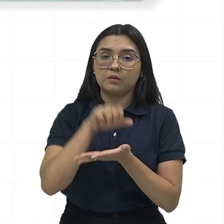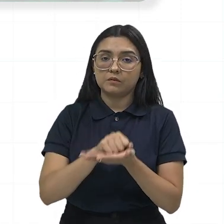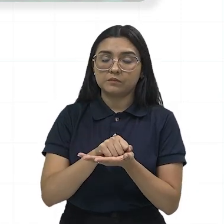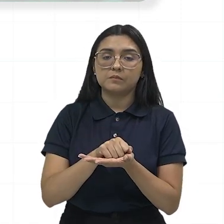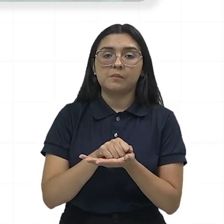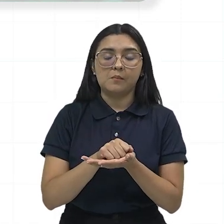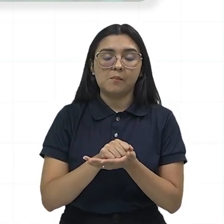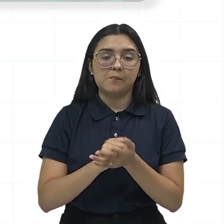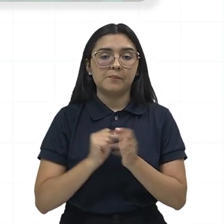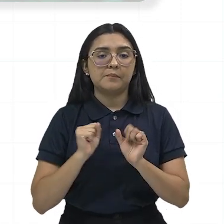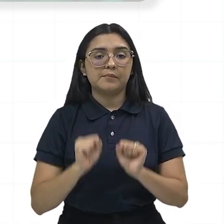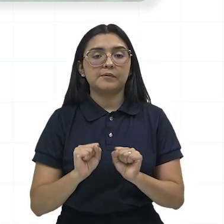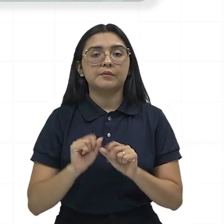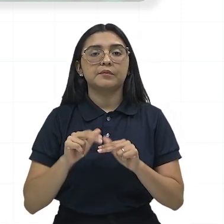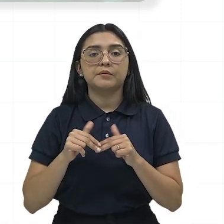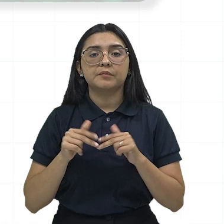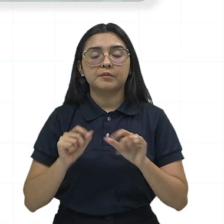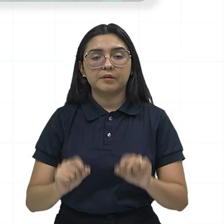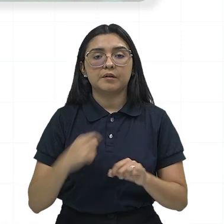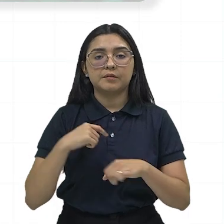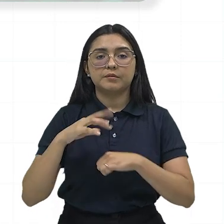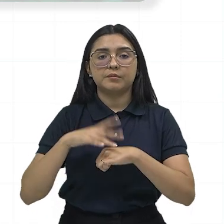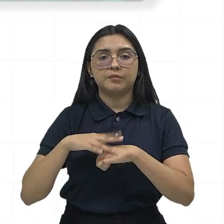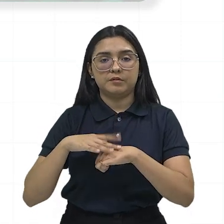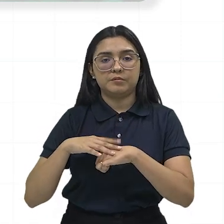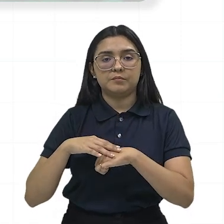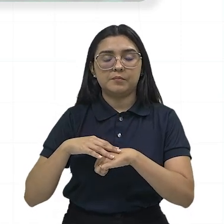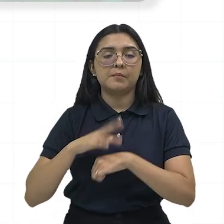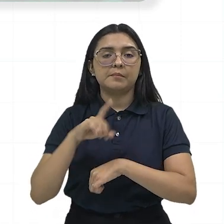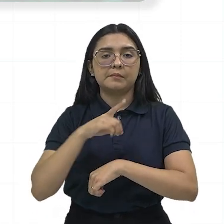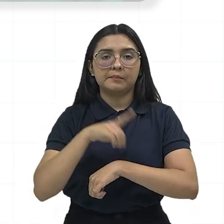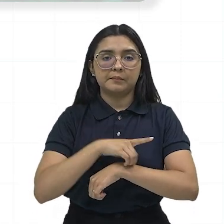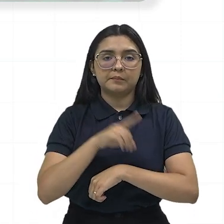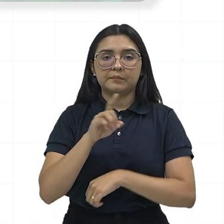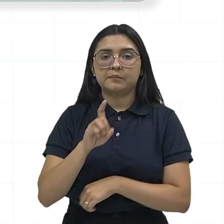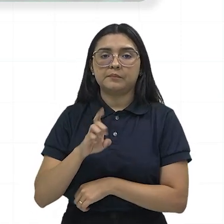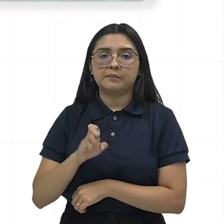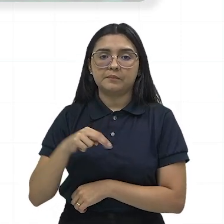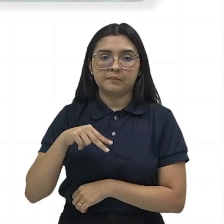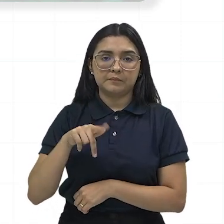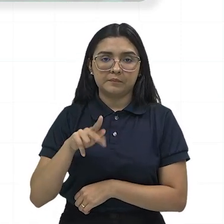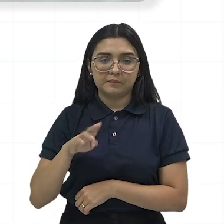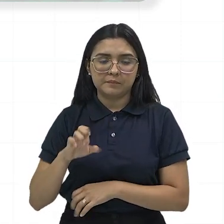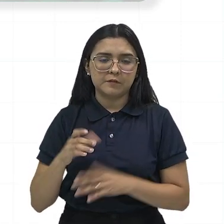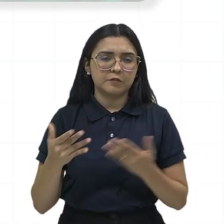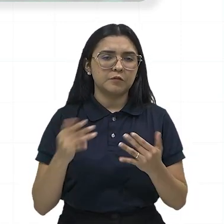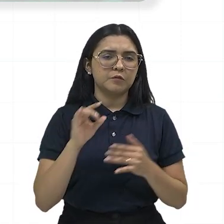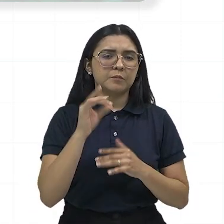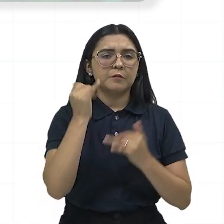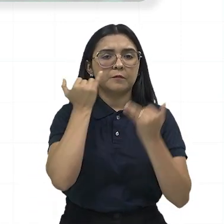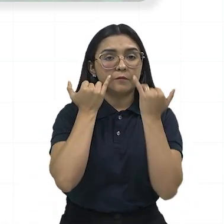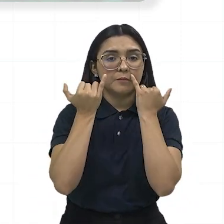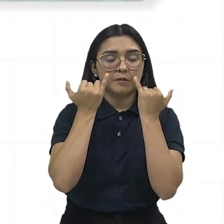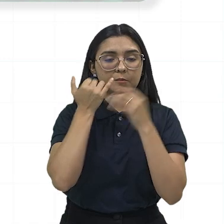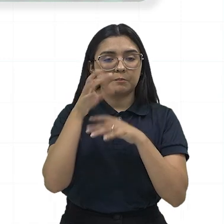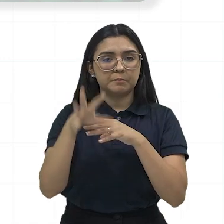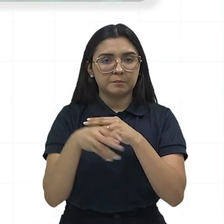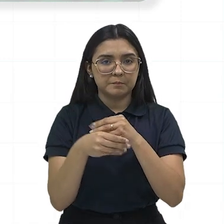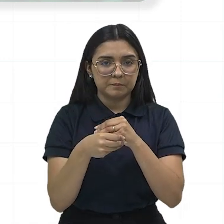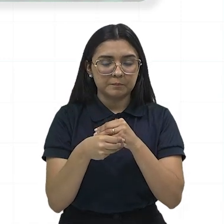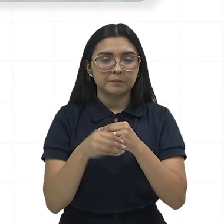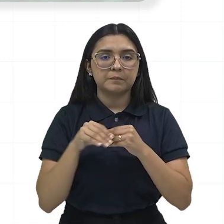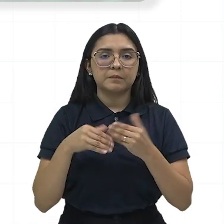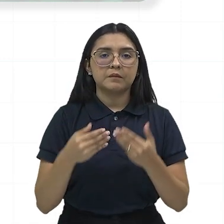registrados que podem causar, né, a doença, podem causar a dengue, tá? Só aí uma informação, né, adicional, que